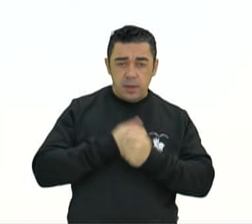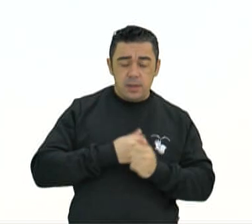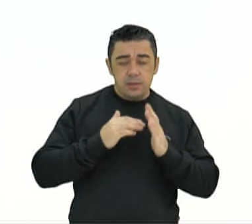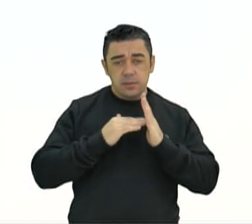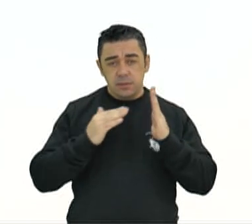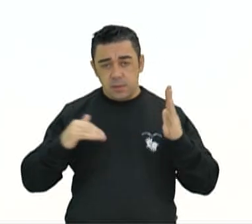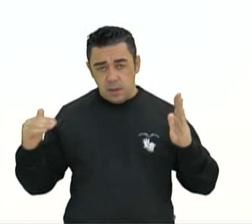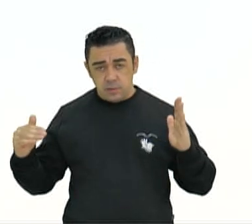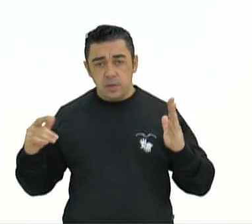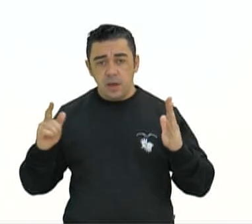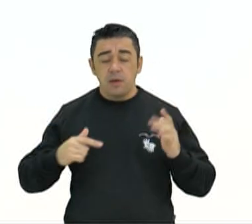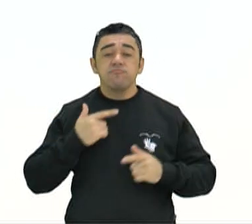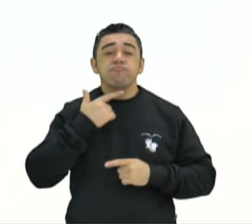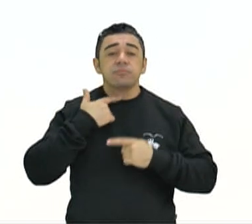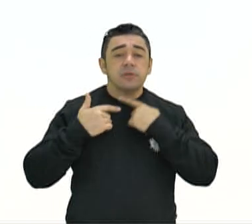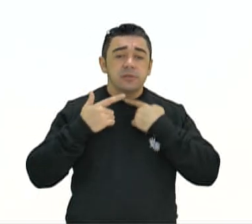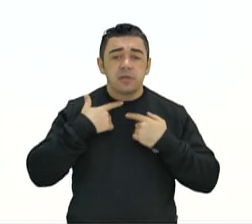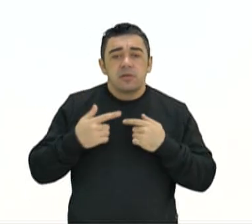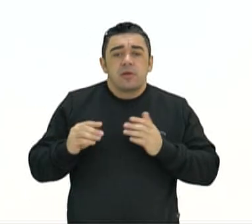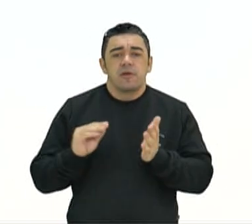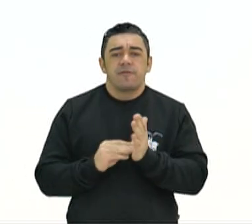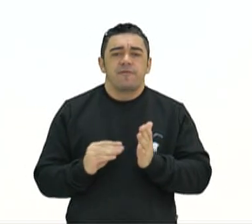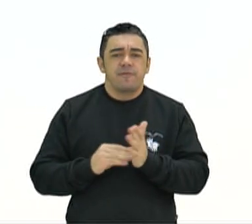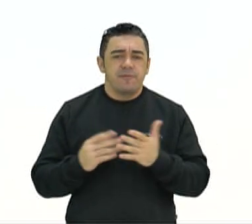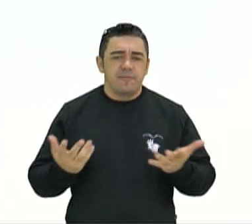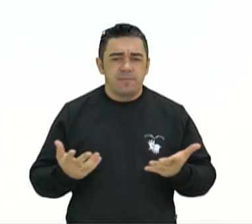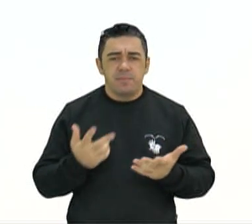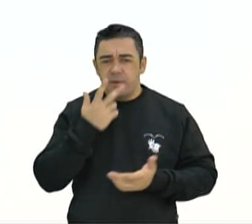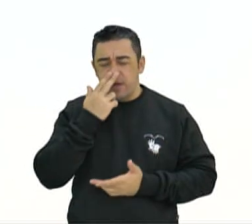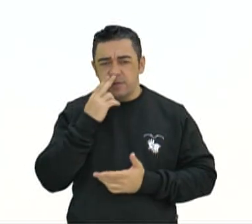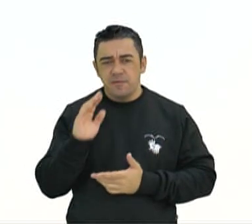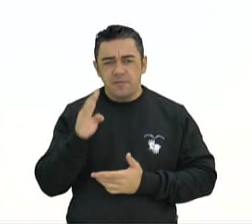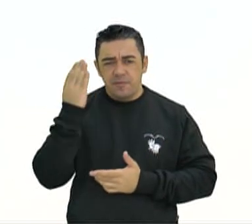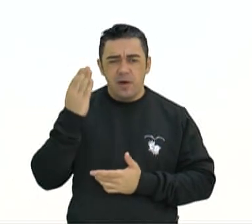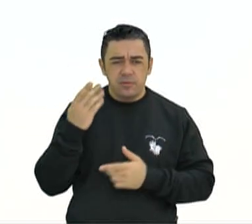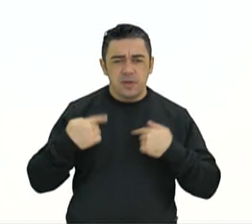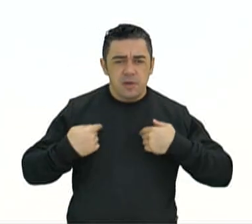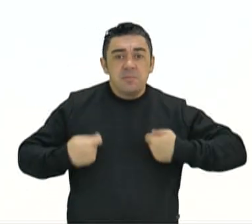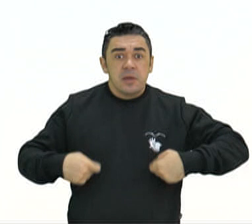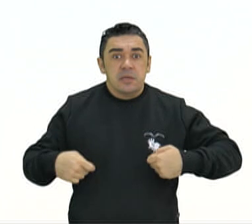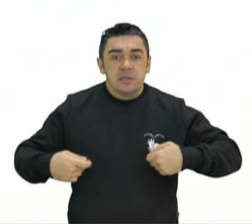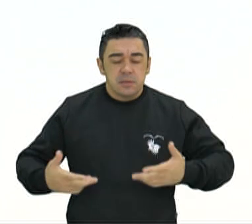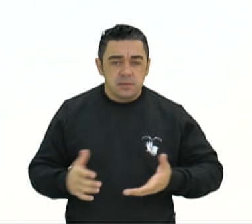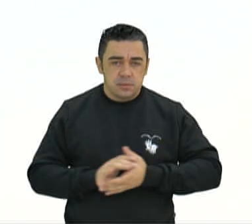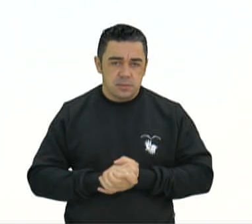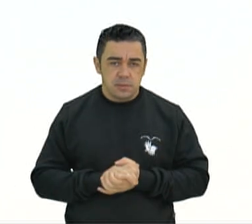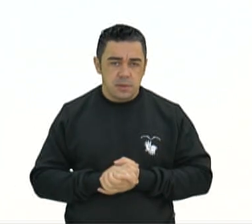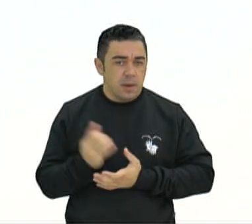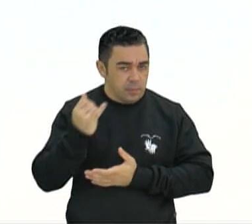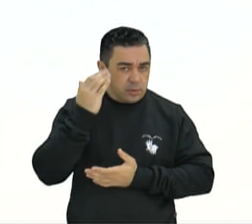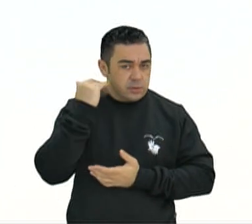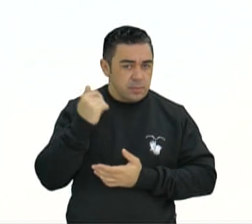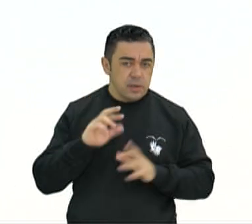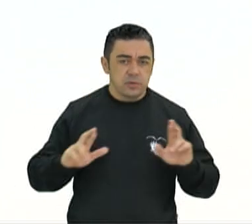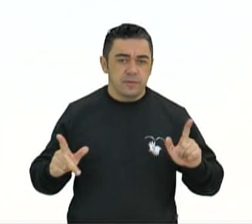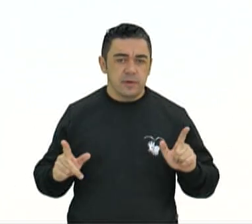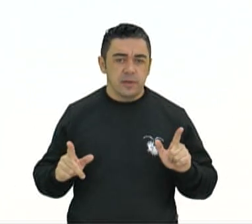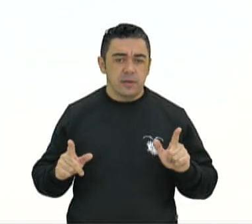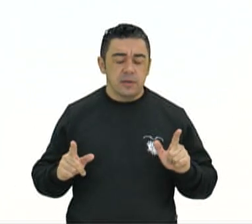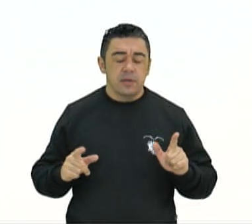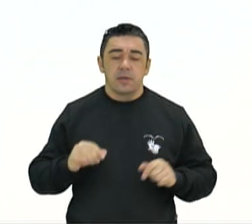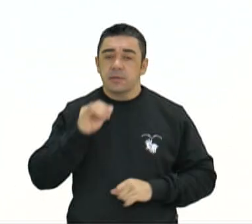como objeto de desejo e falsa necessidade, como já comentei. Então, é importante fazer uma diferenciação. Quando eu